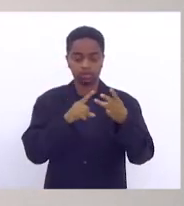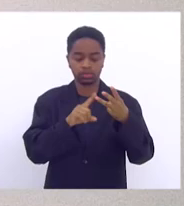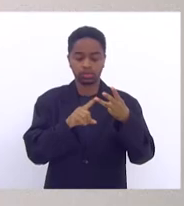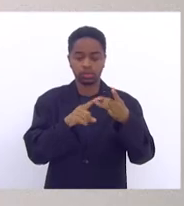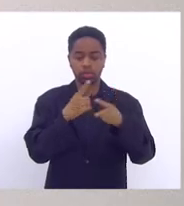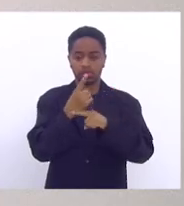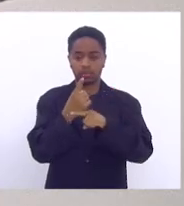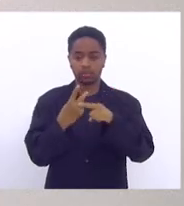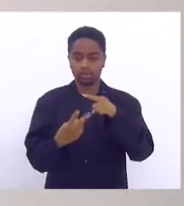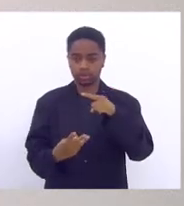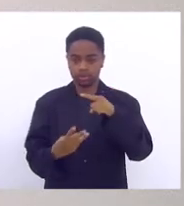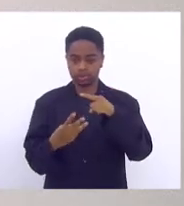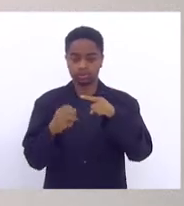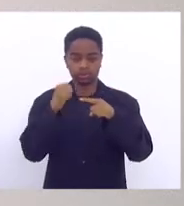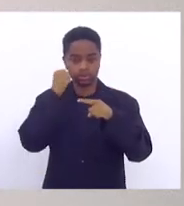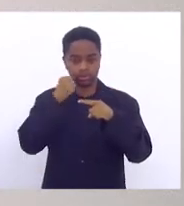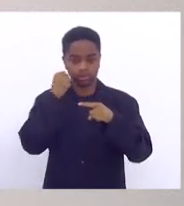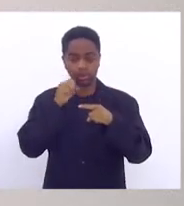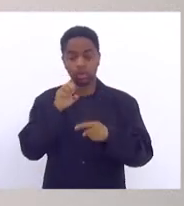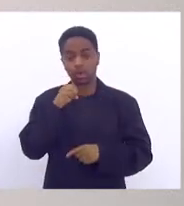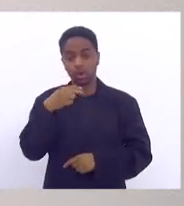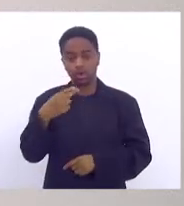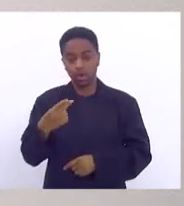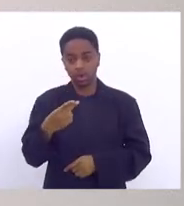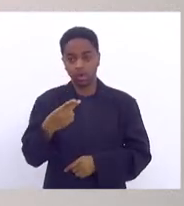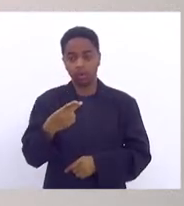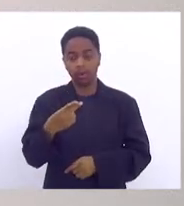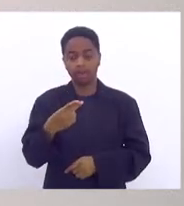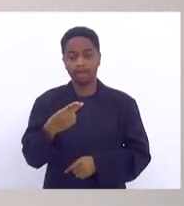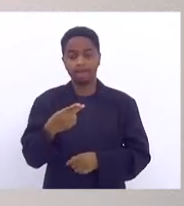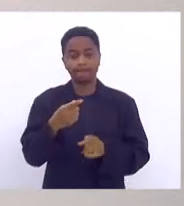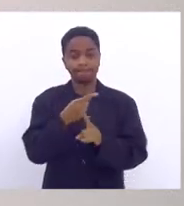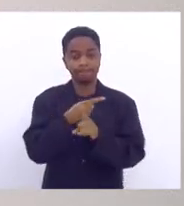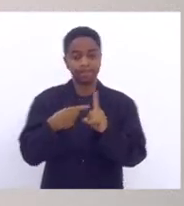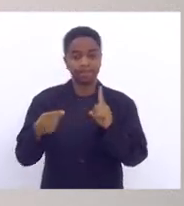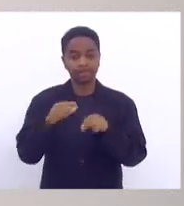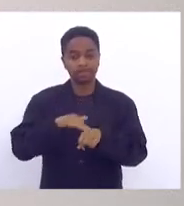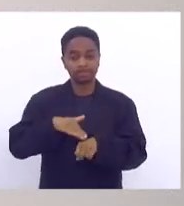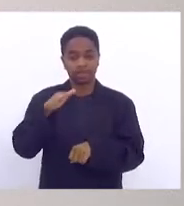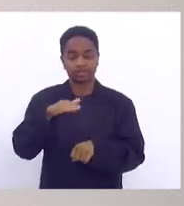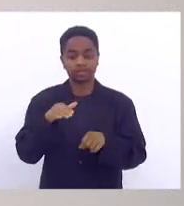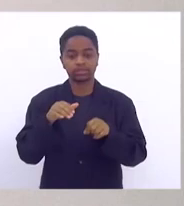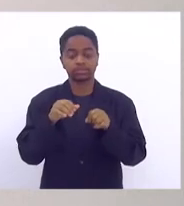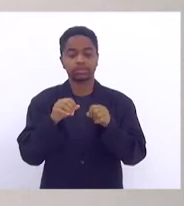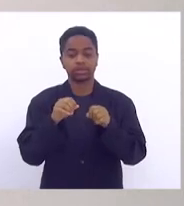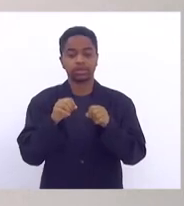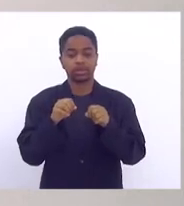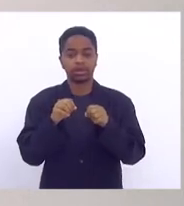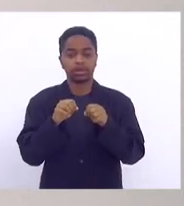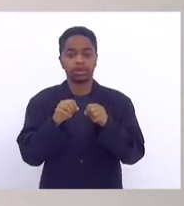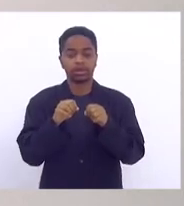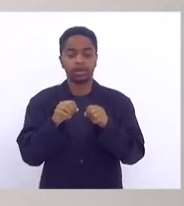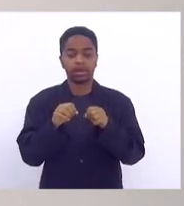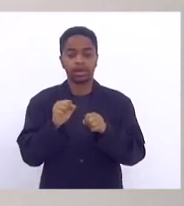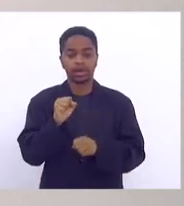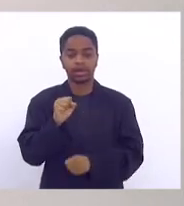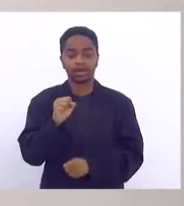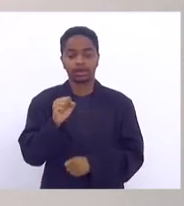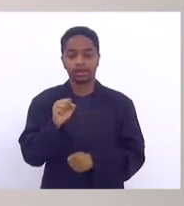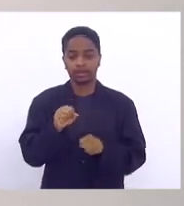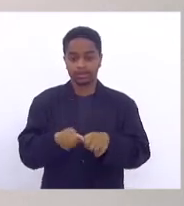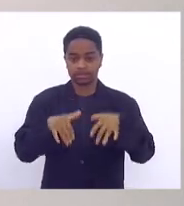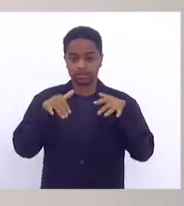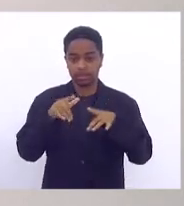ou mais da metade das assembleias legislativas cada uma delas manifestando-se pela